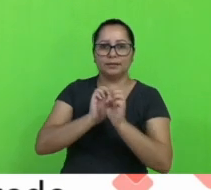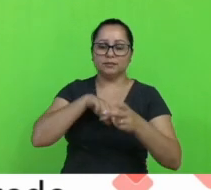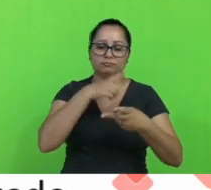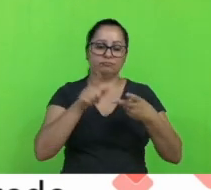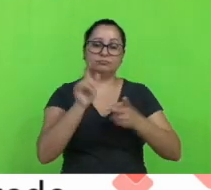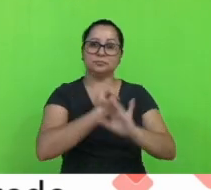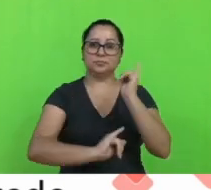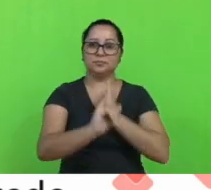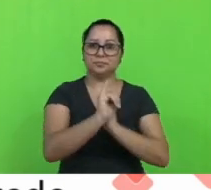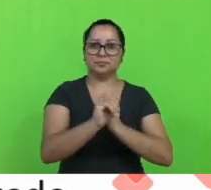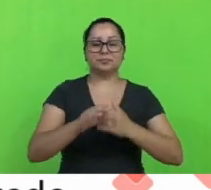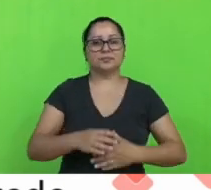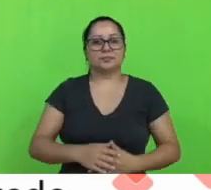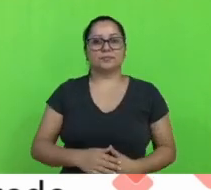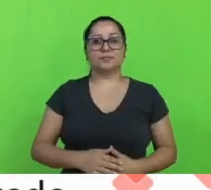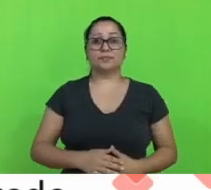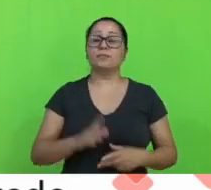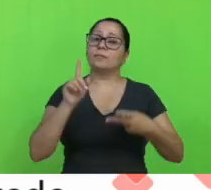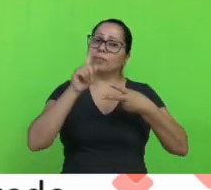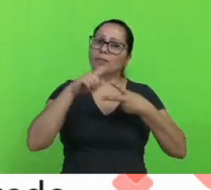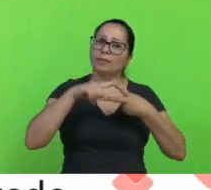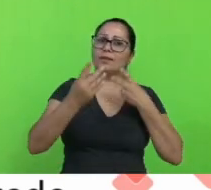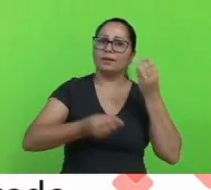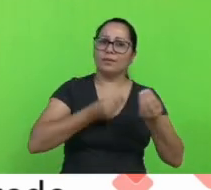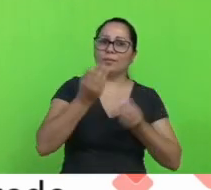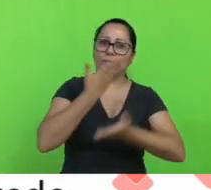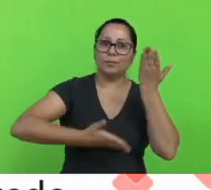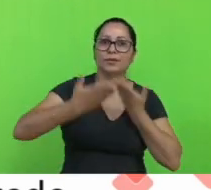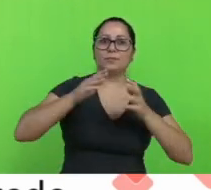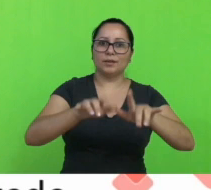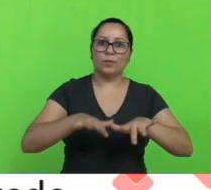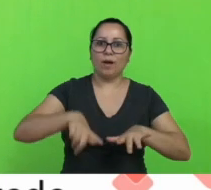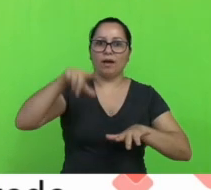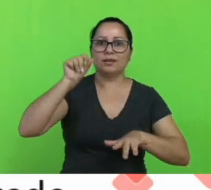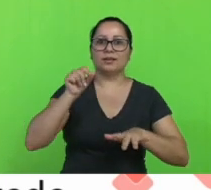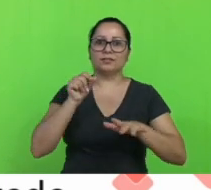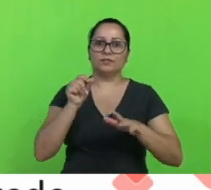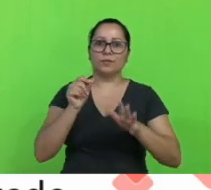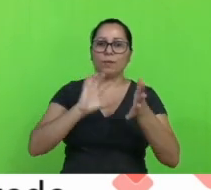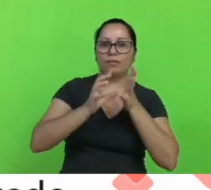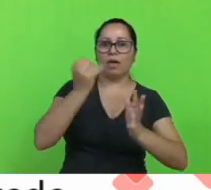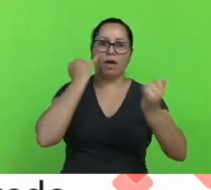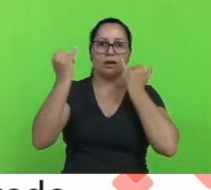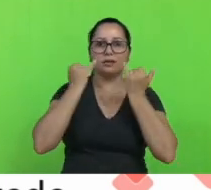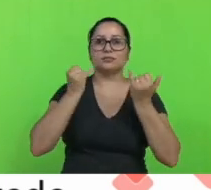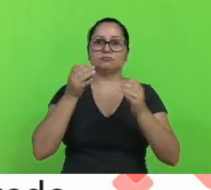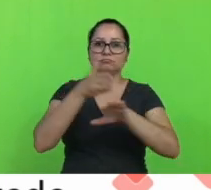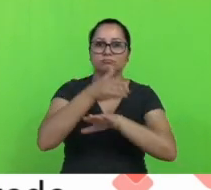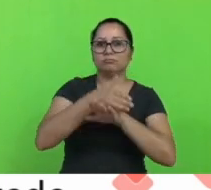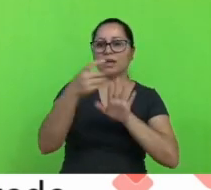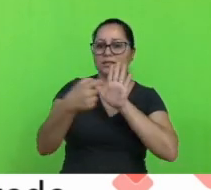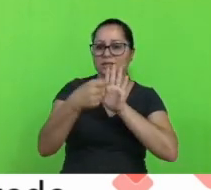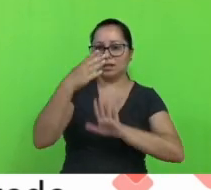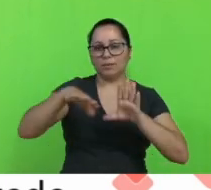da internet. As aplicações internas são compartilhamento de arquivos, acesso a banco de dados, acesso a sistemas